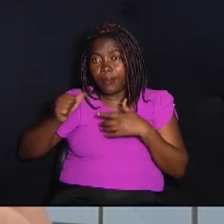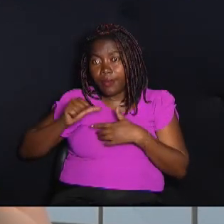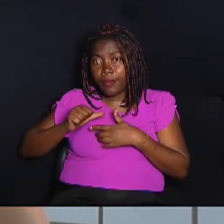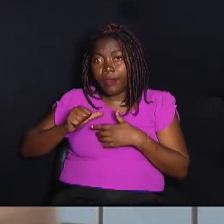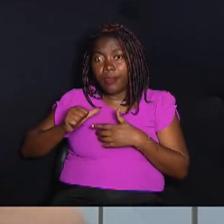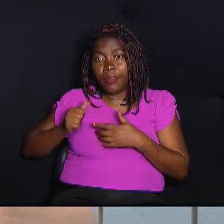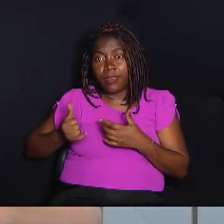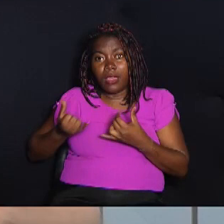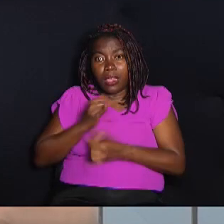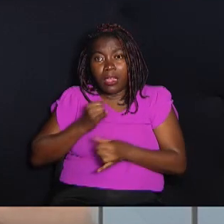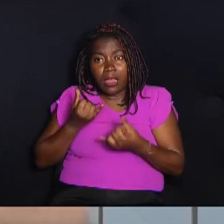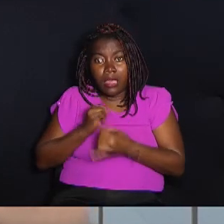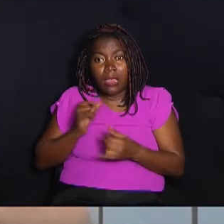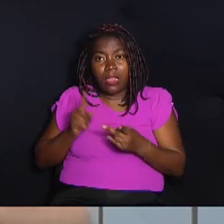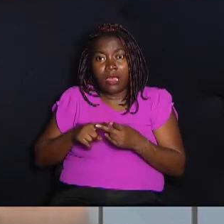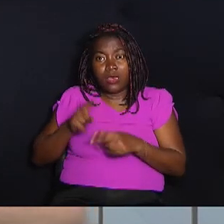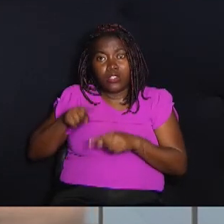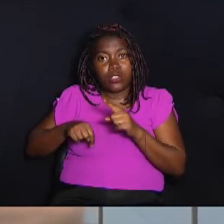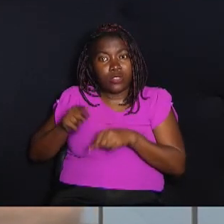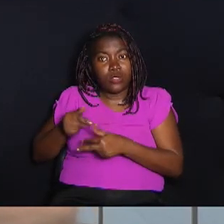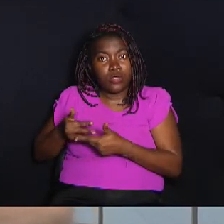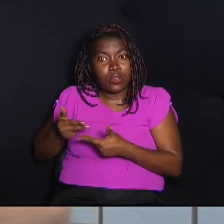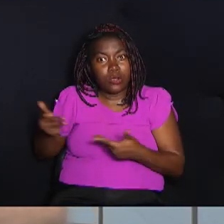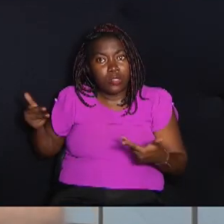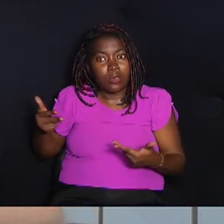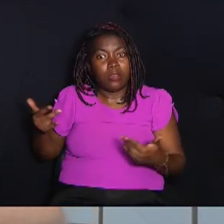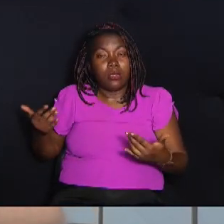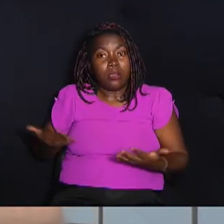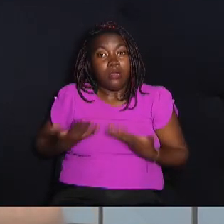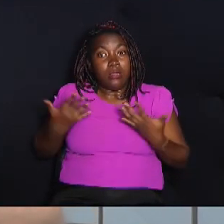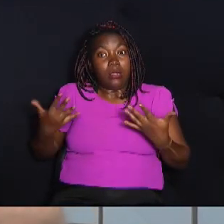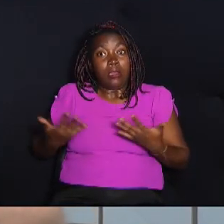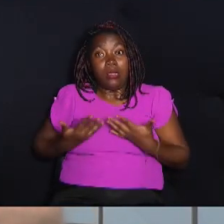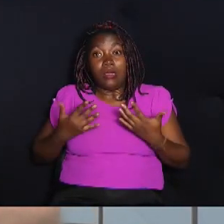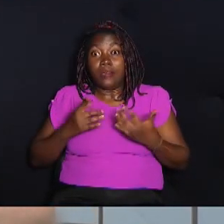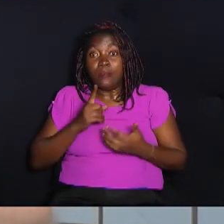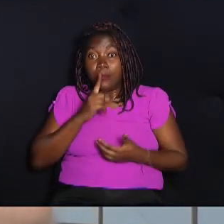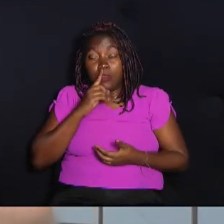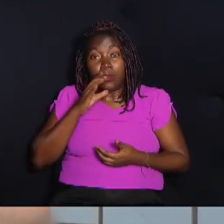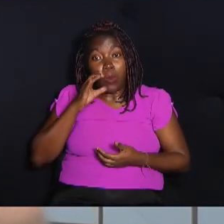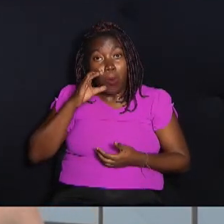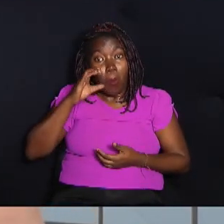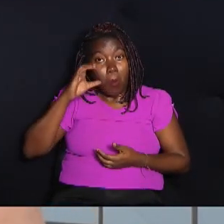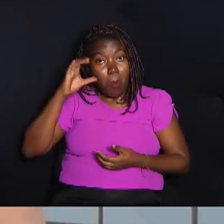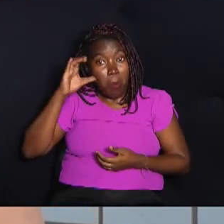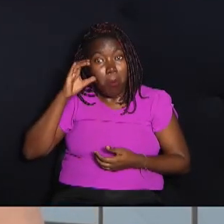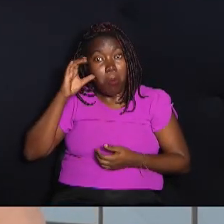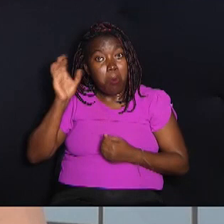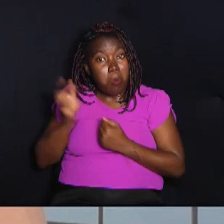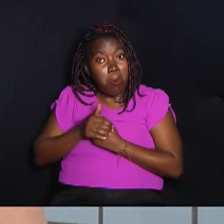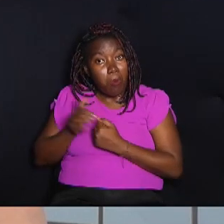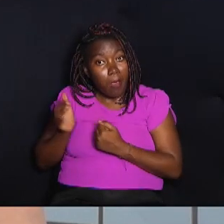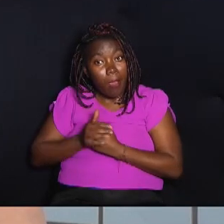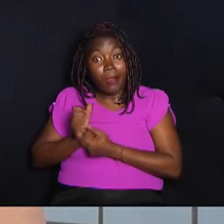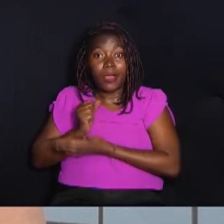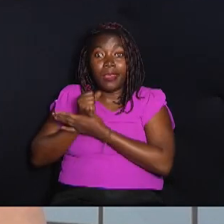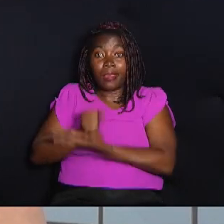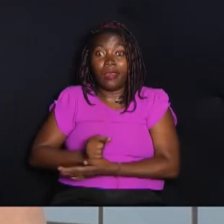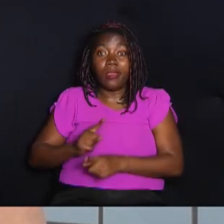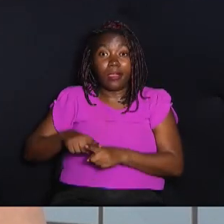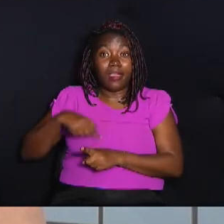então abafa aquele sofrimento, traz mais uma carga, e aí quando chega um